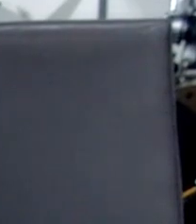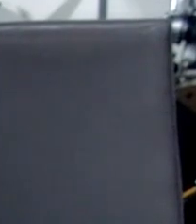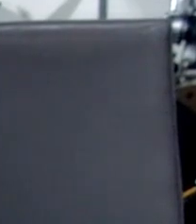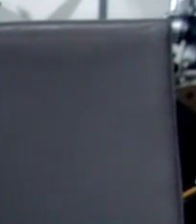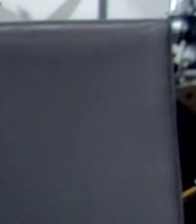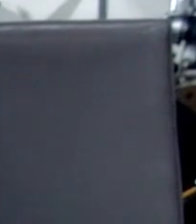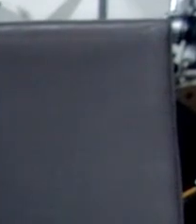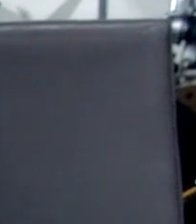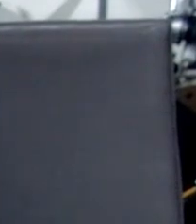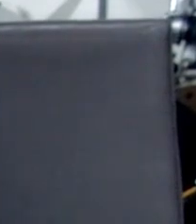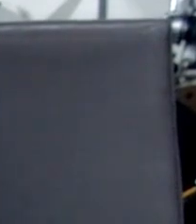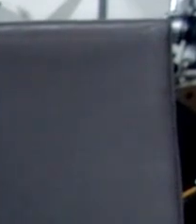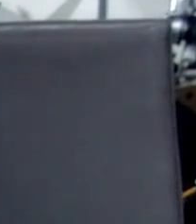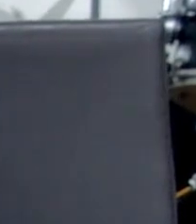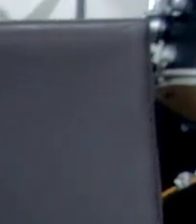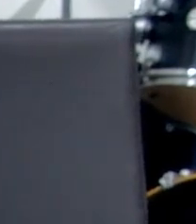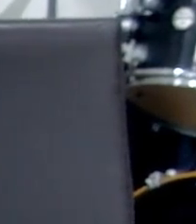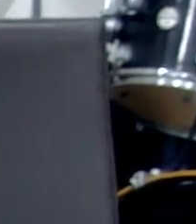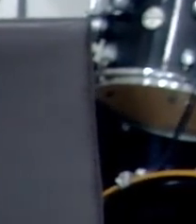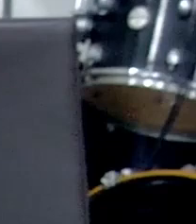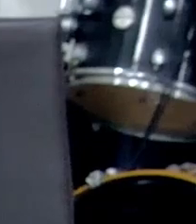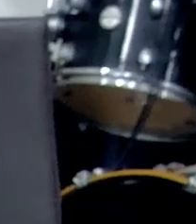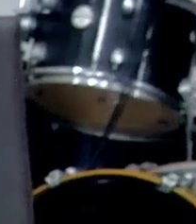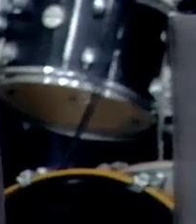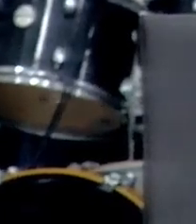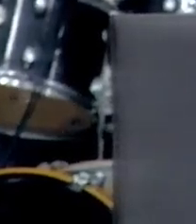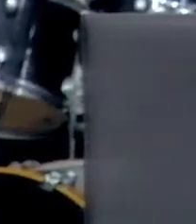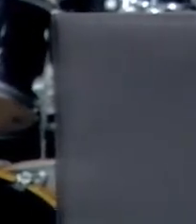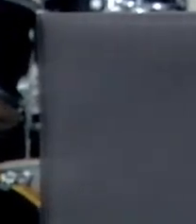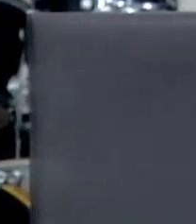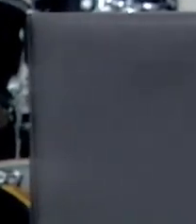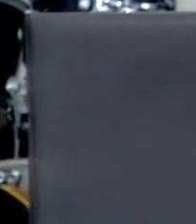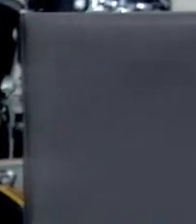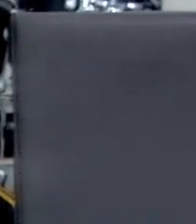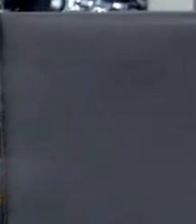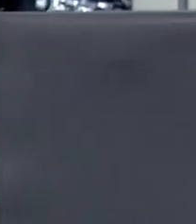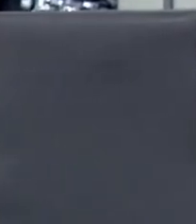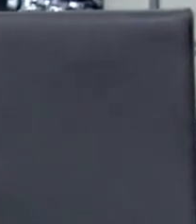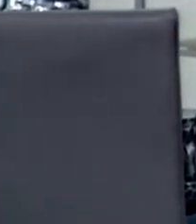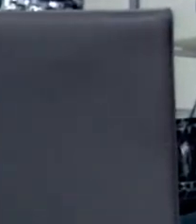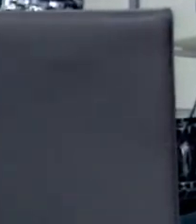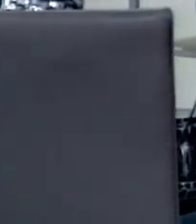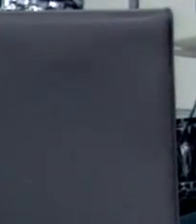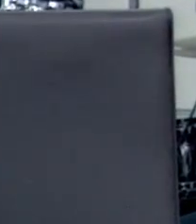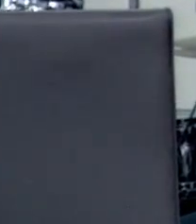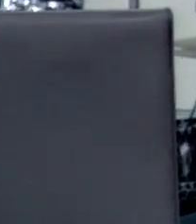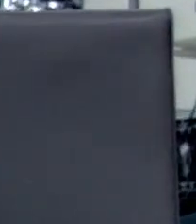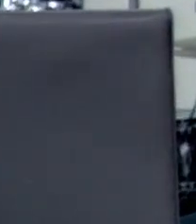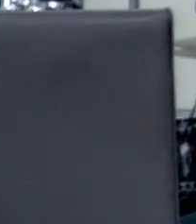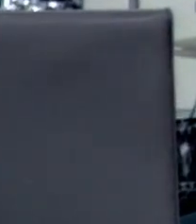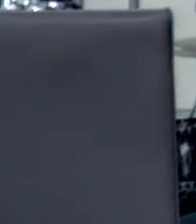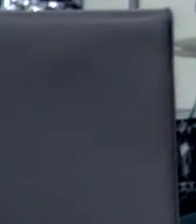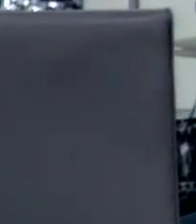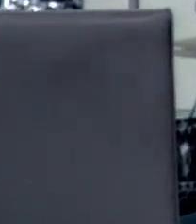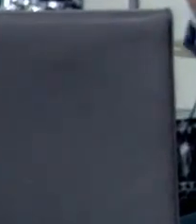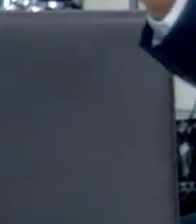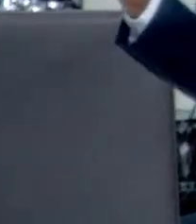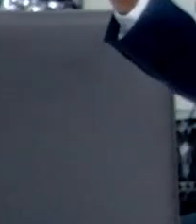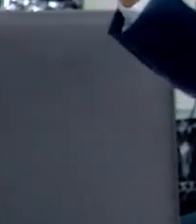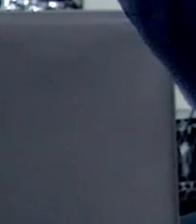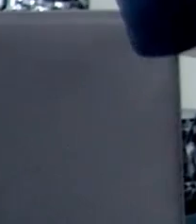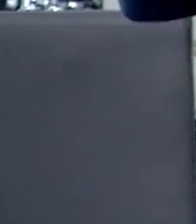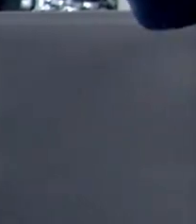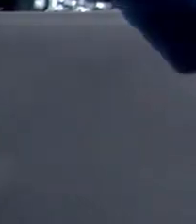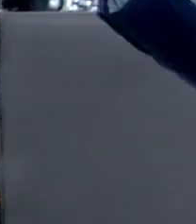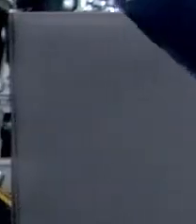dissesse que Paulo naquele momento de sua vida julgou ser acertada a decisão dos judeus